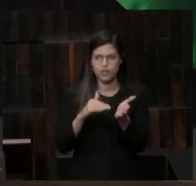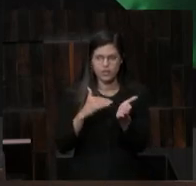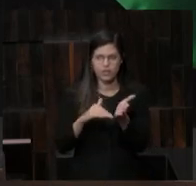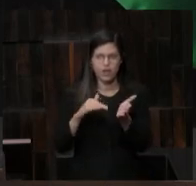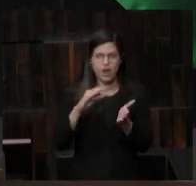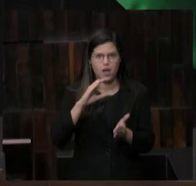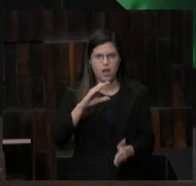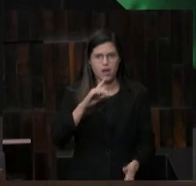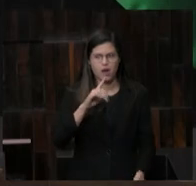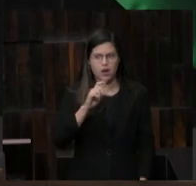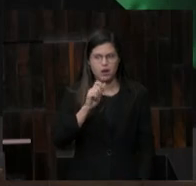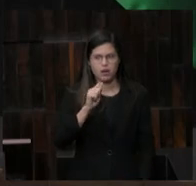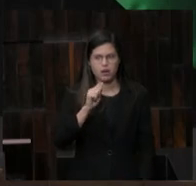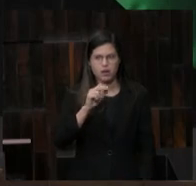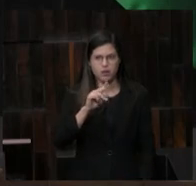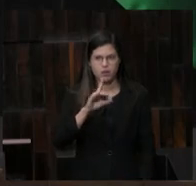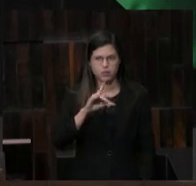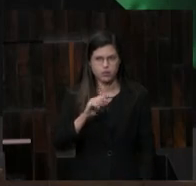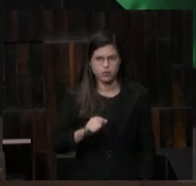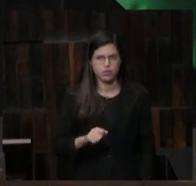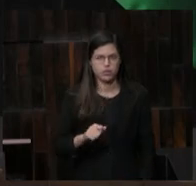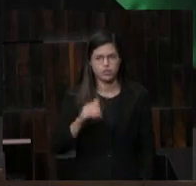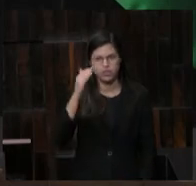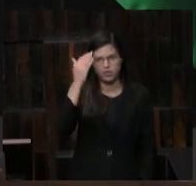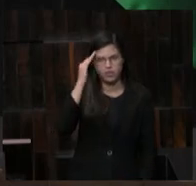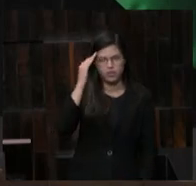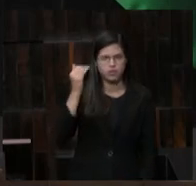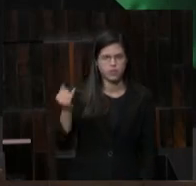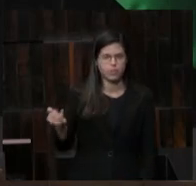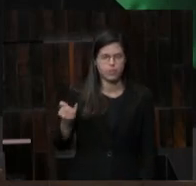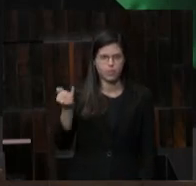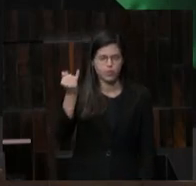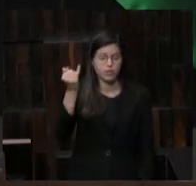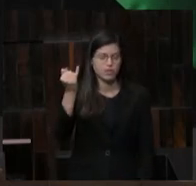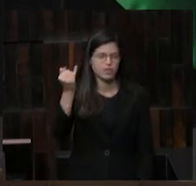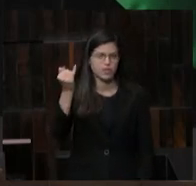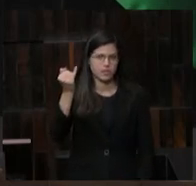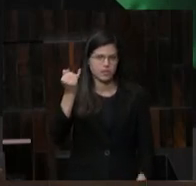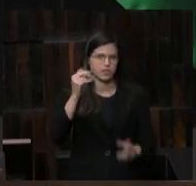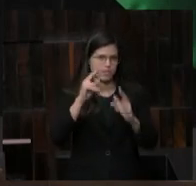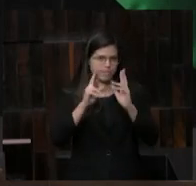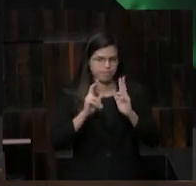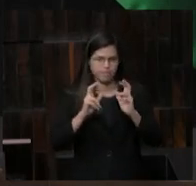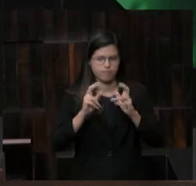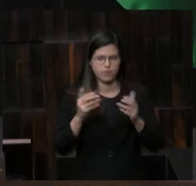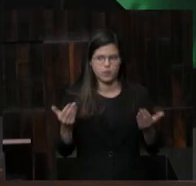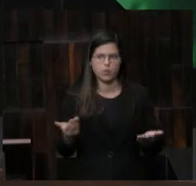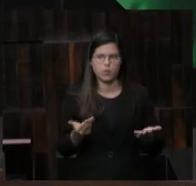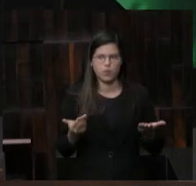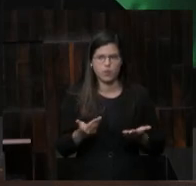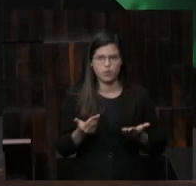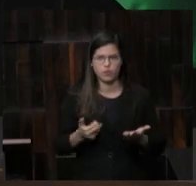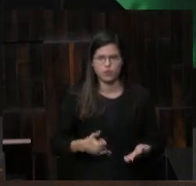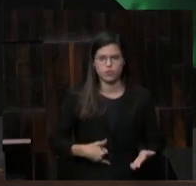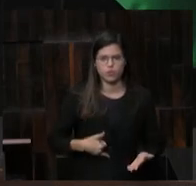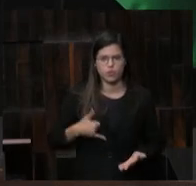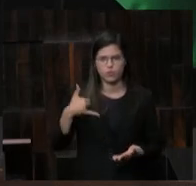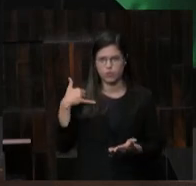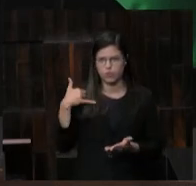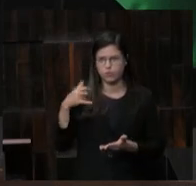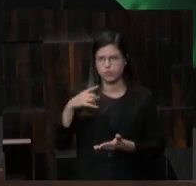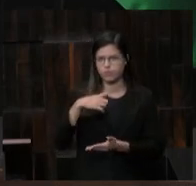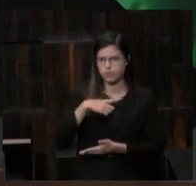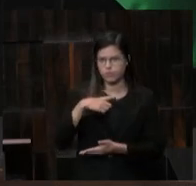também, que entendeu a importância da causa, e hoje, com muito orgulho, nós temos lá o centro